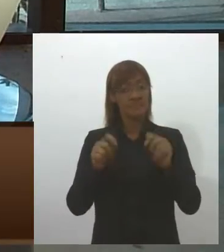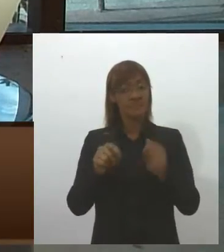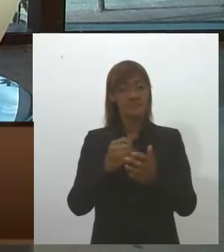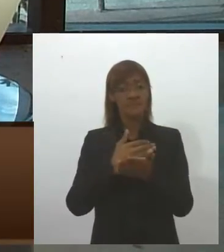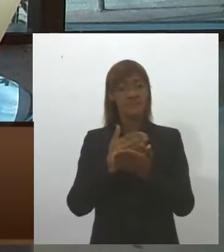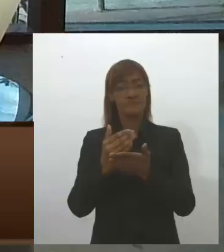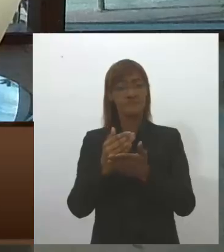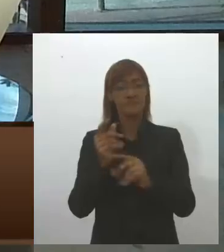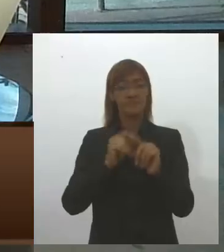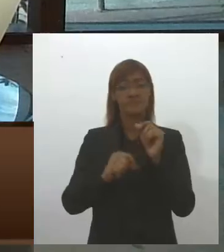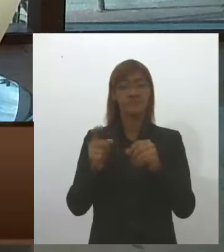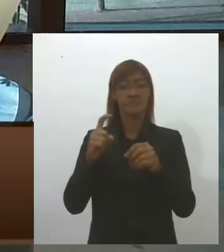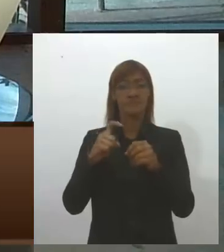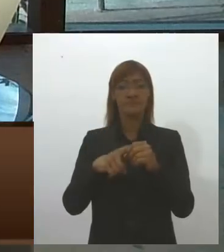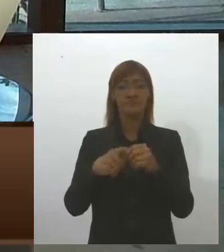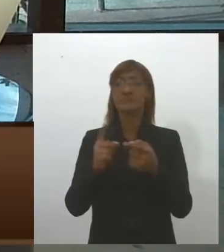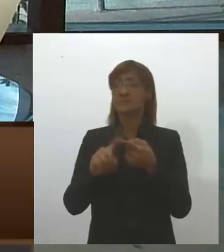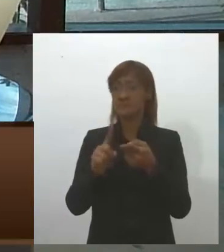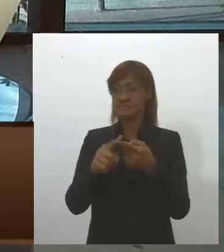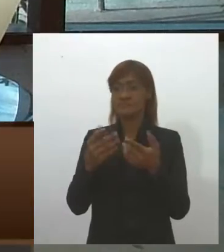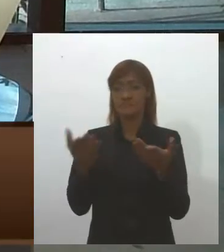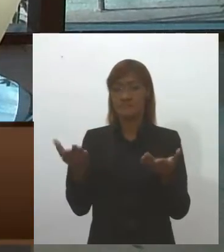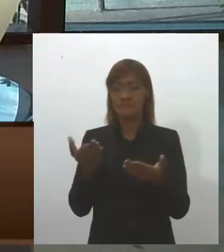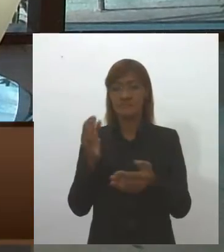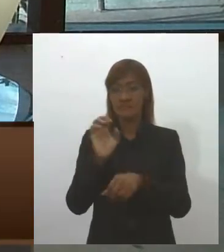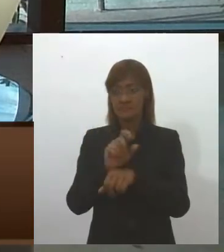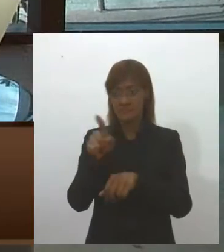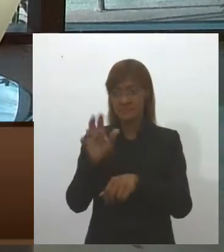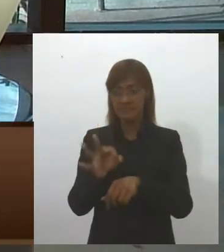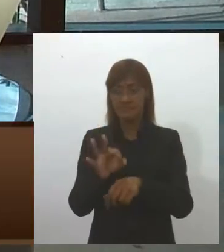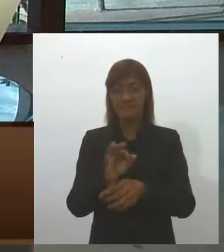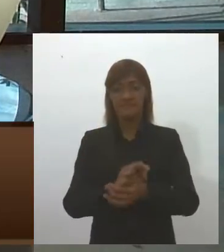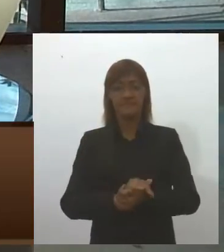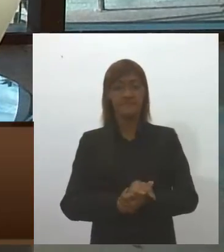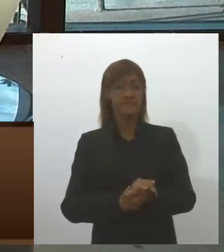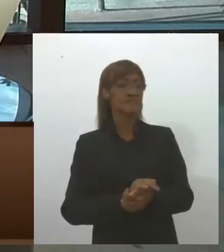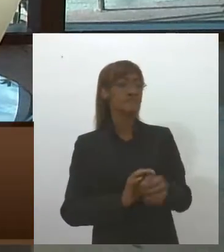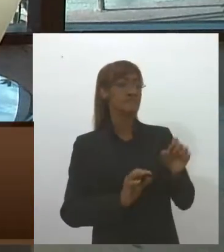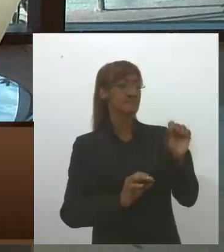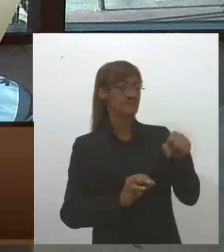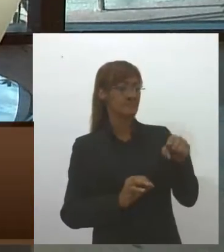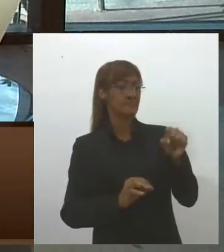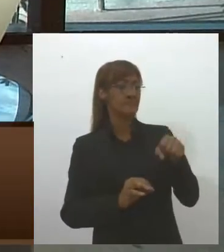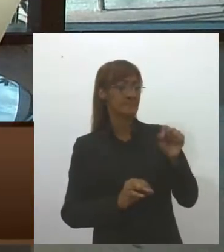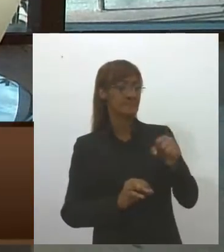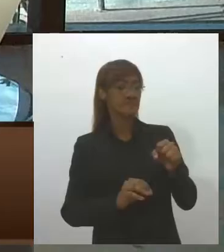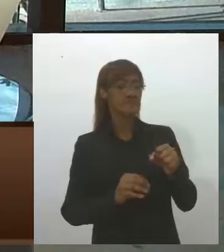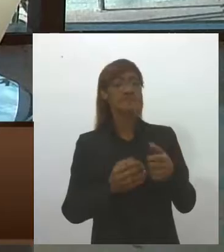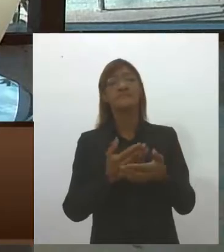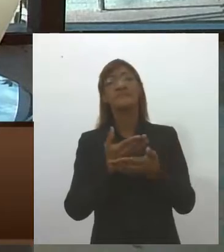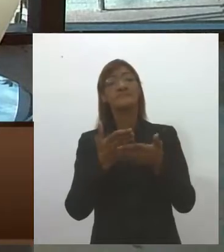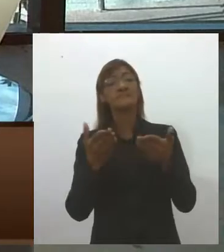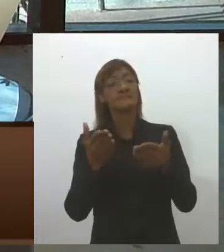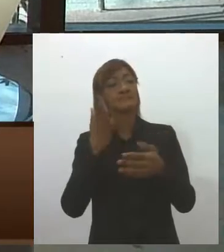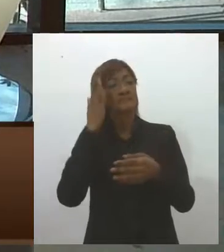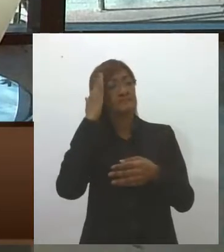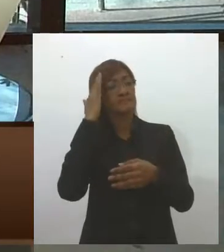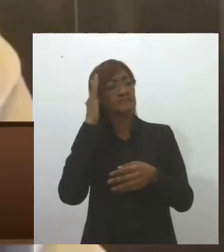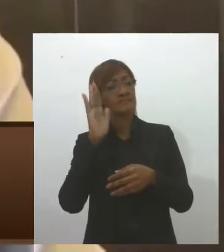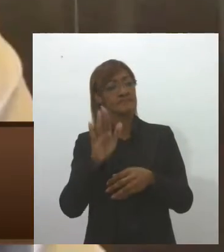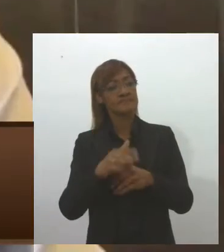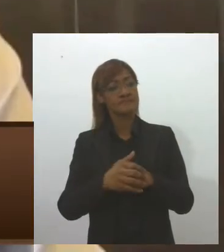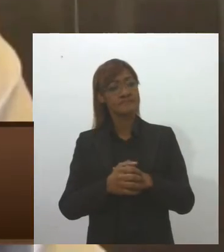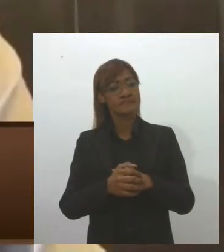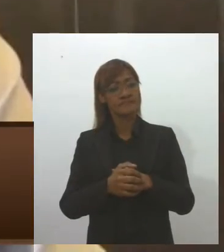em retomar também a se realizar no estado, né? Isso, olha, para vocês terem uma ideia, Sergipe